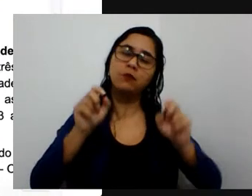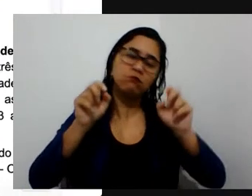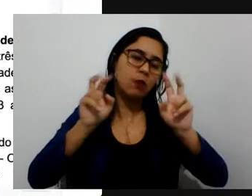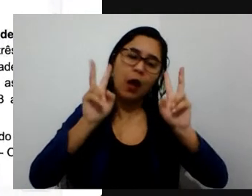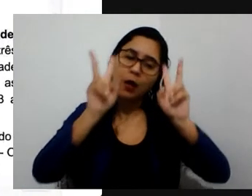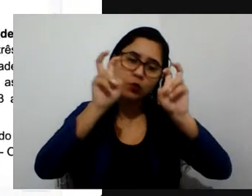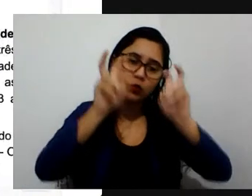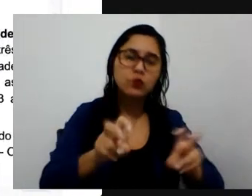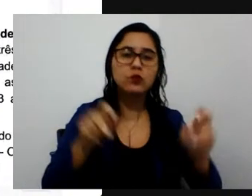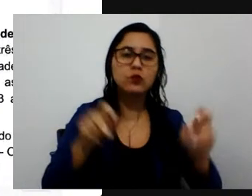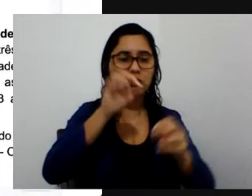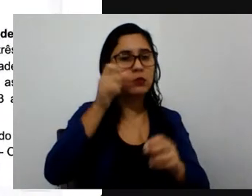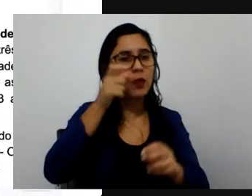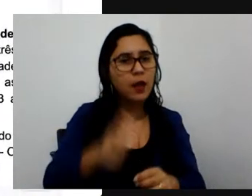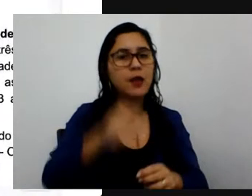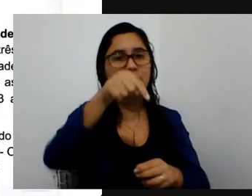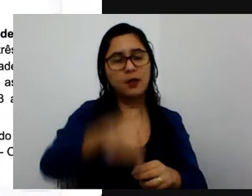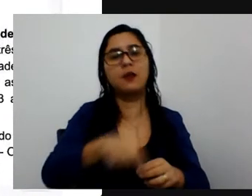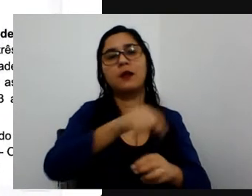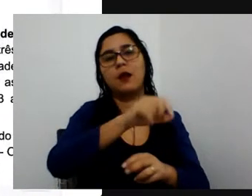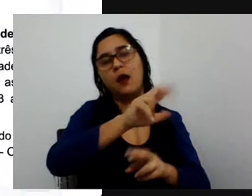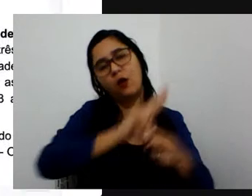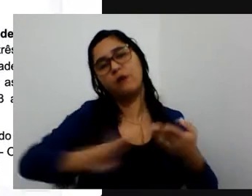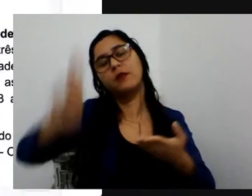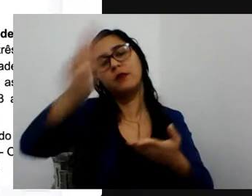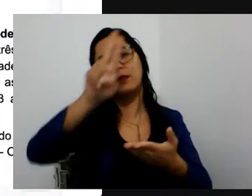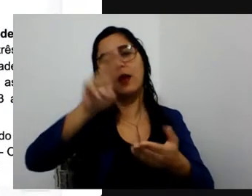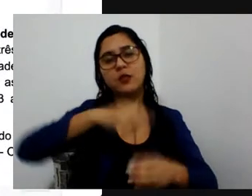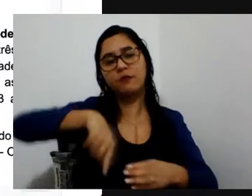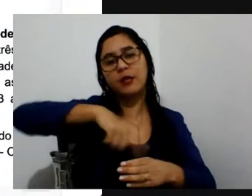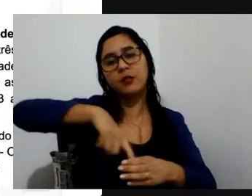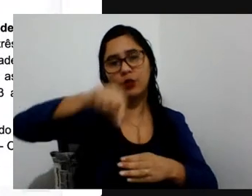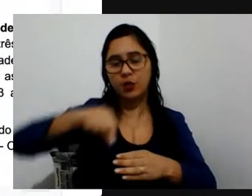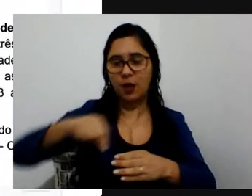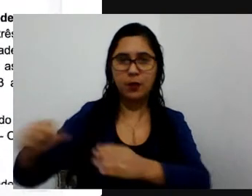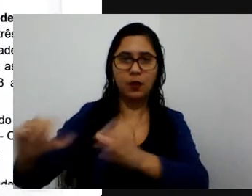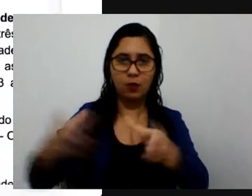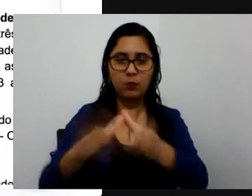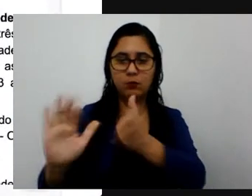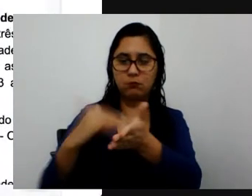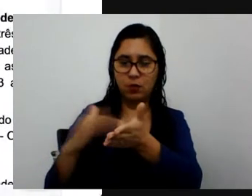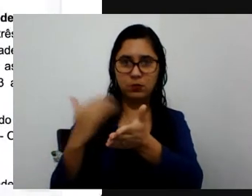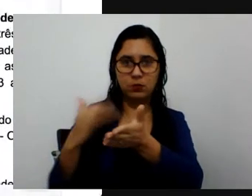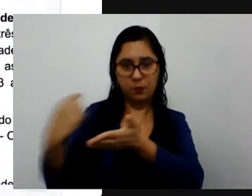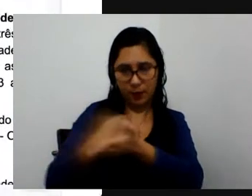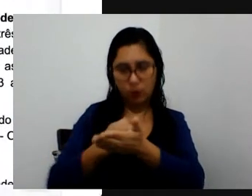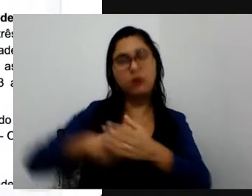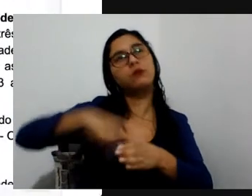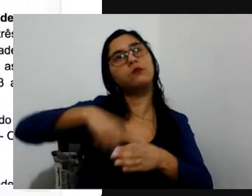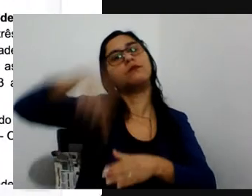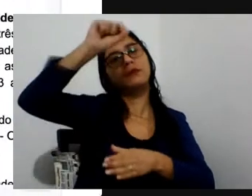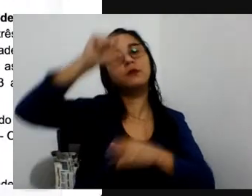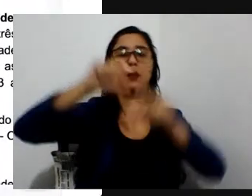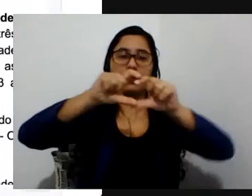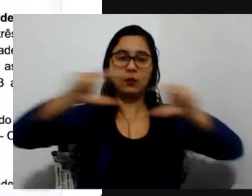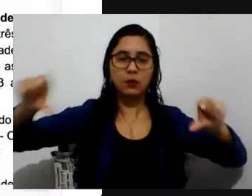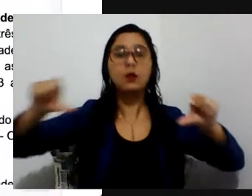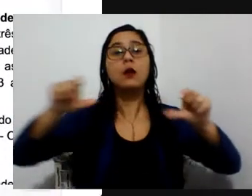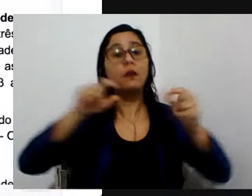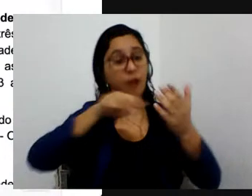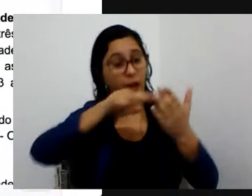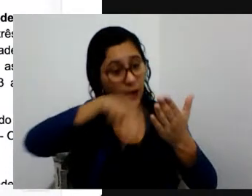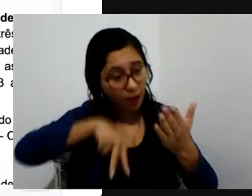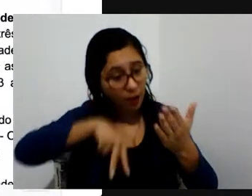serão sorteadas dentro das perguntas enviadas pela comunidade. A pergunta será lida pelo moderador e